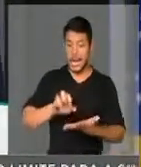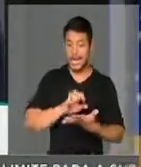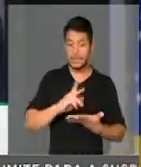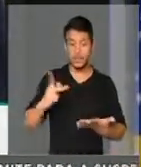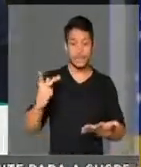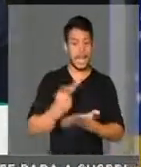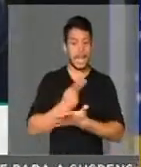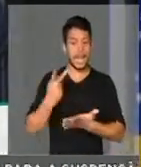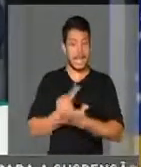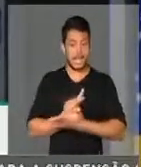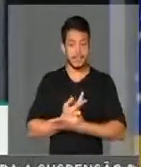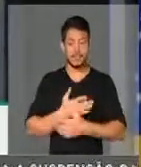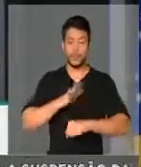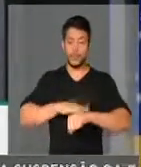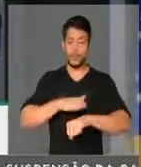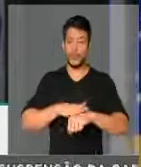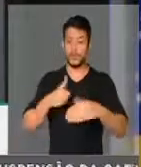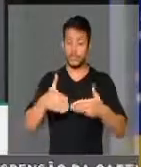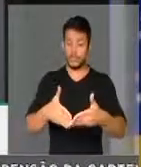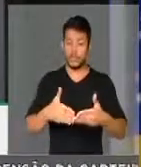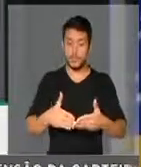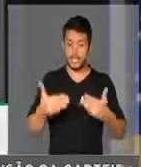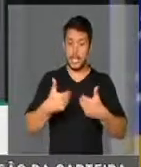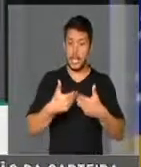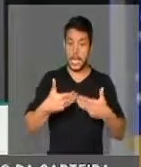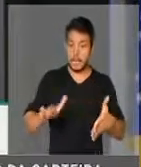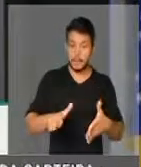no pedido de abertura